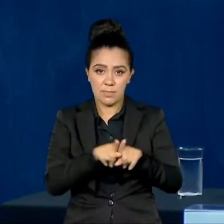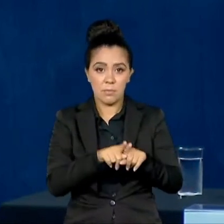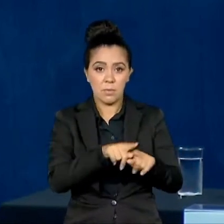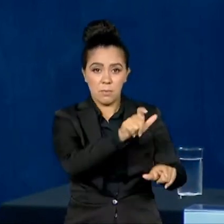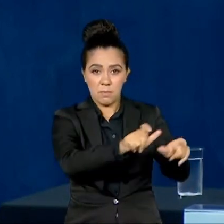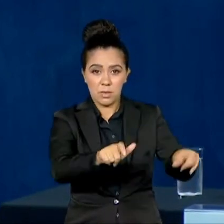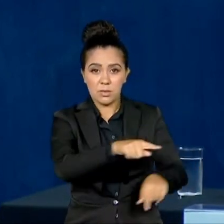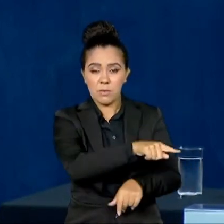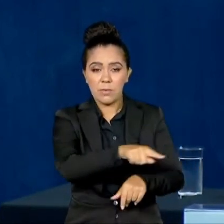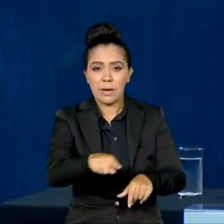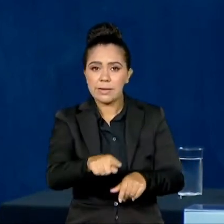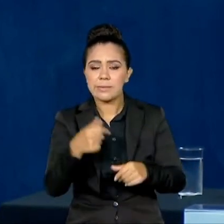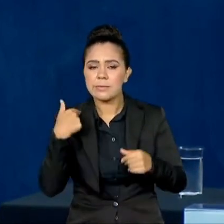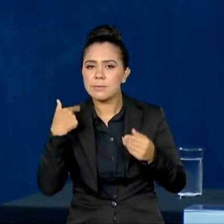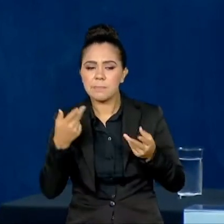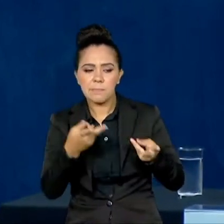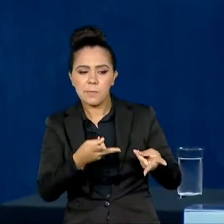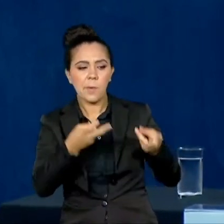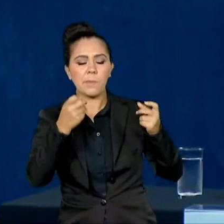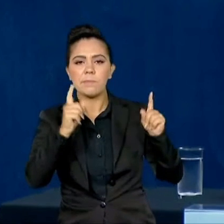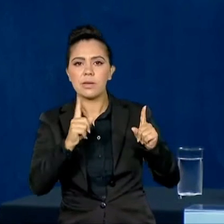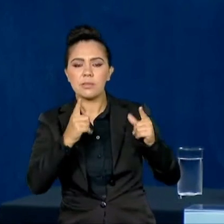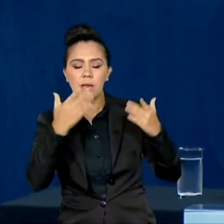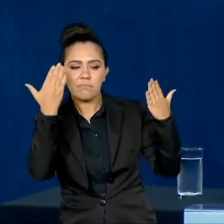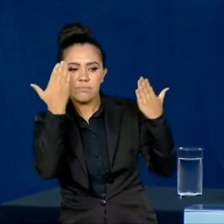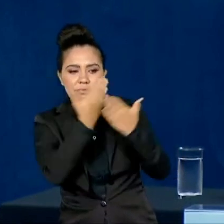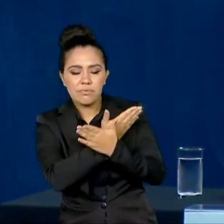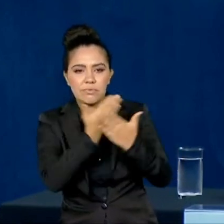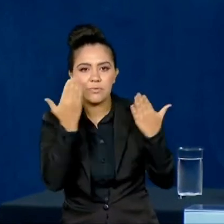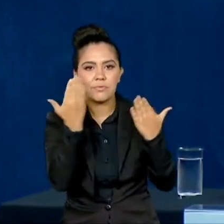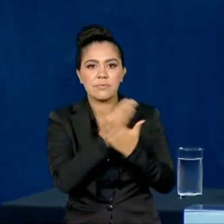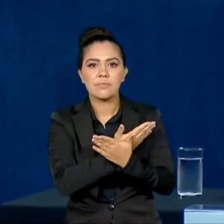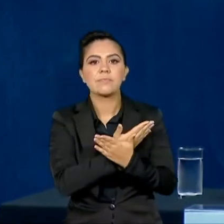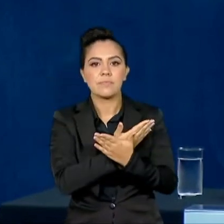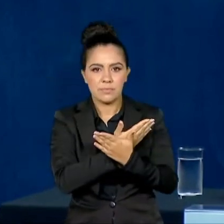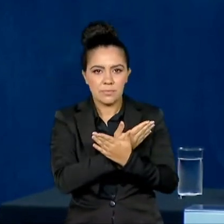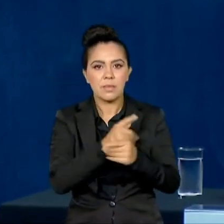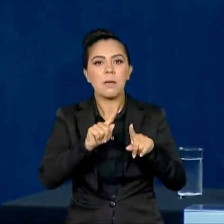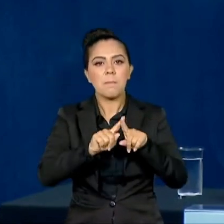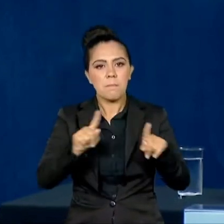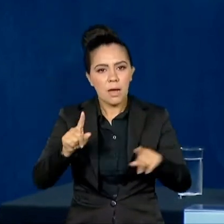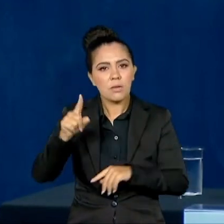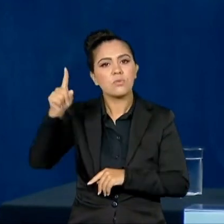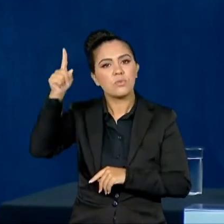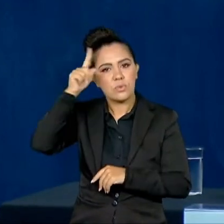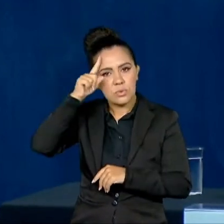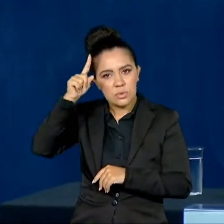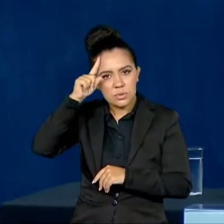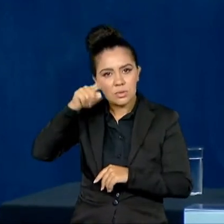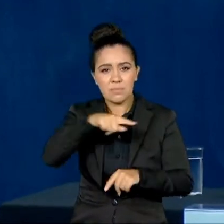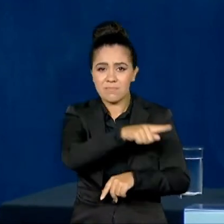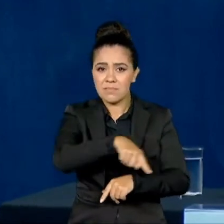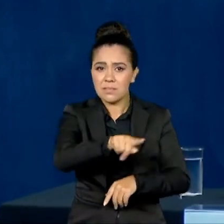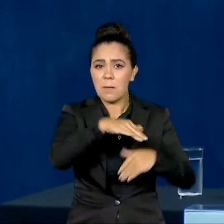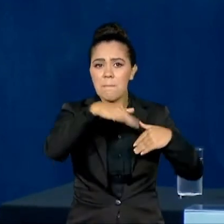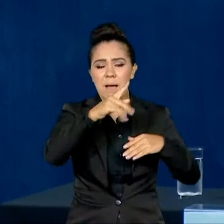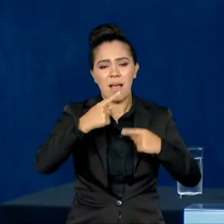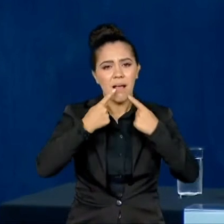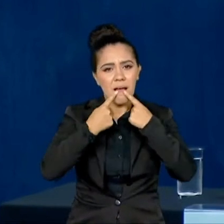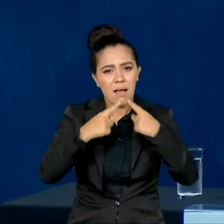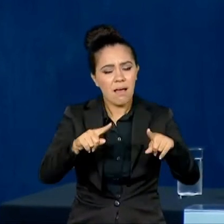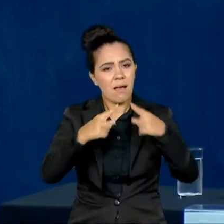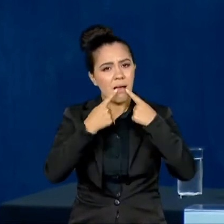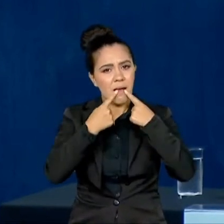estão invisivelmente ao nosso lado, nas paisagens do cotidiano, são os que mais reclamam o